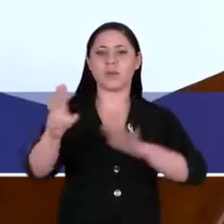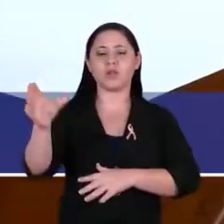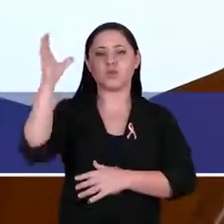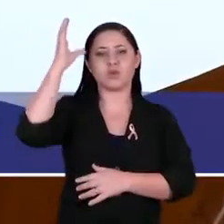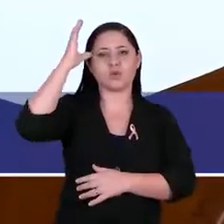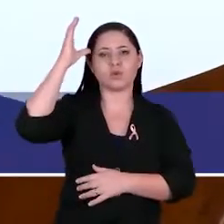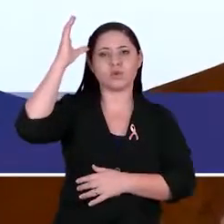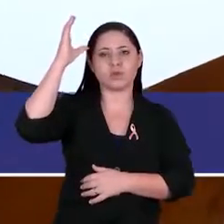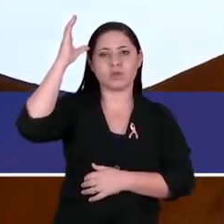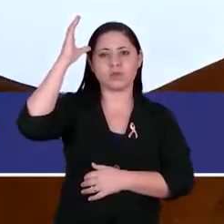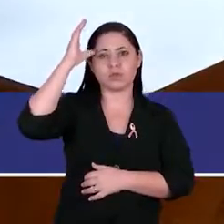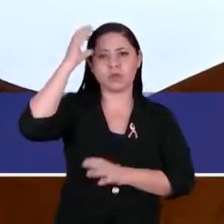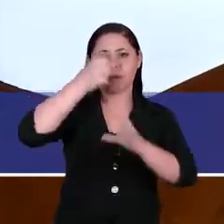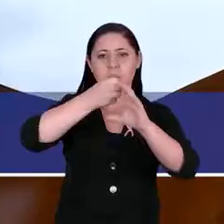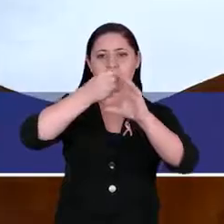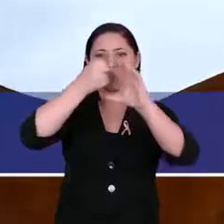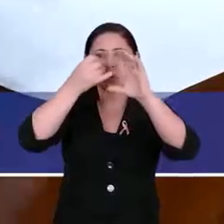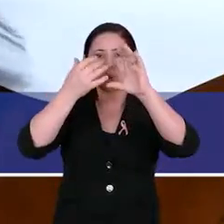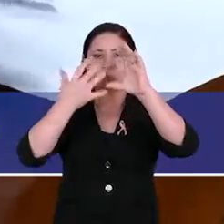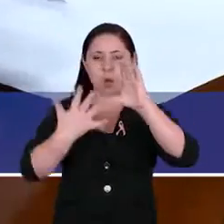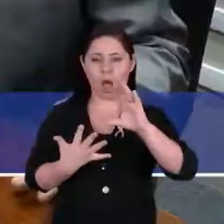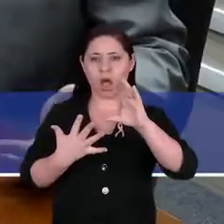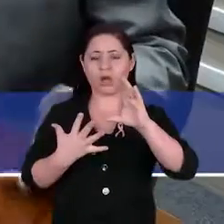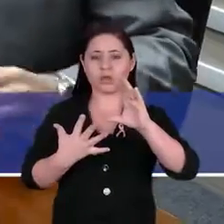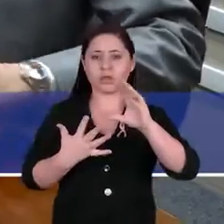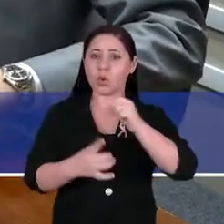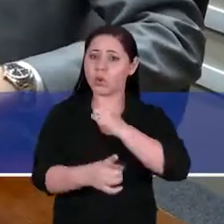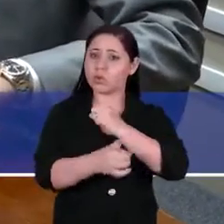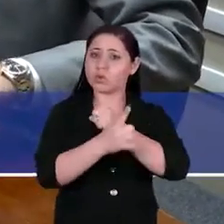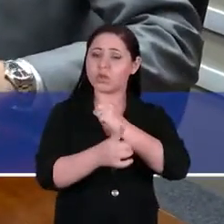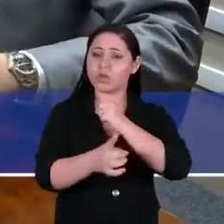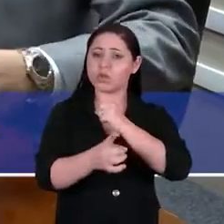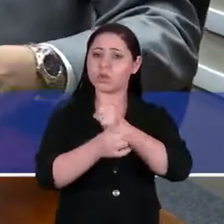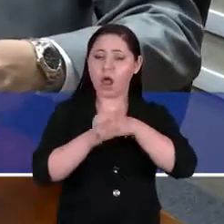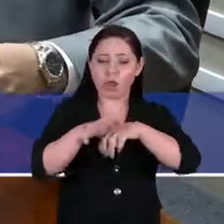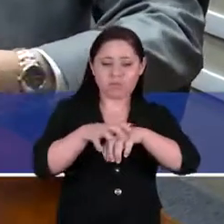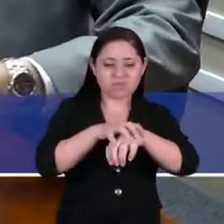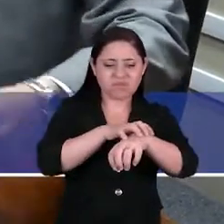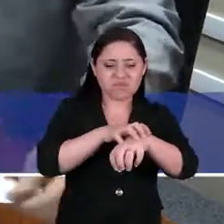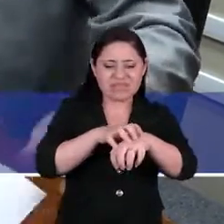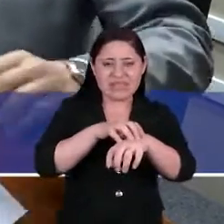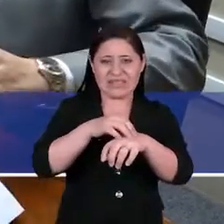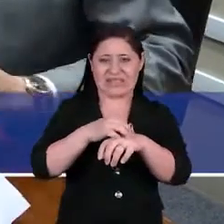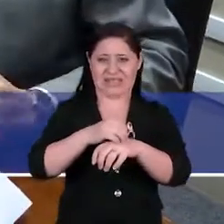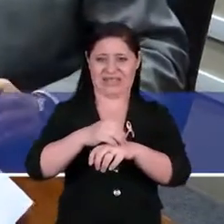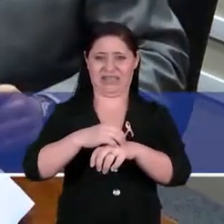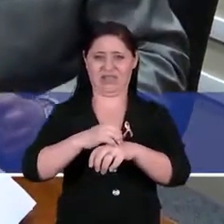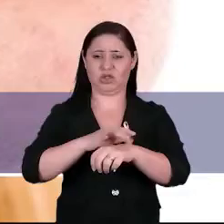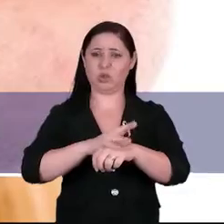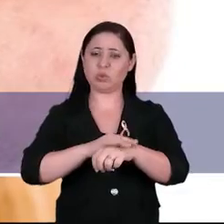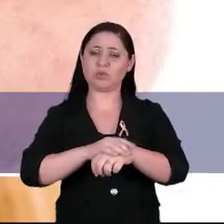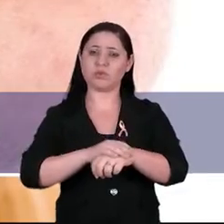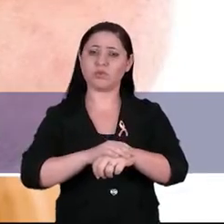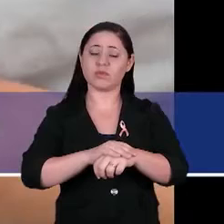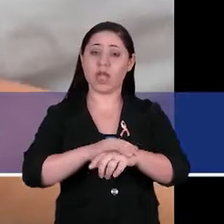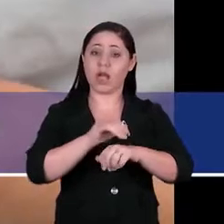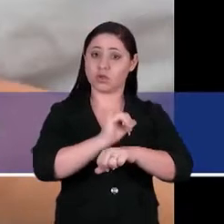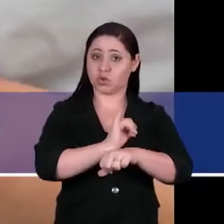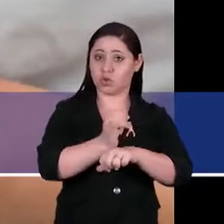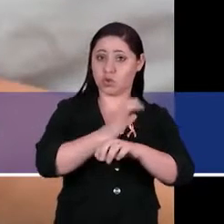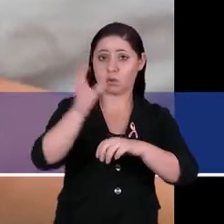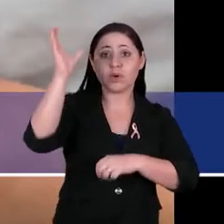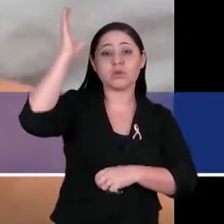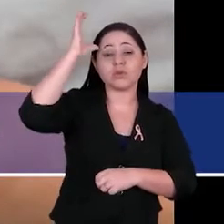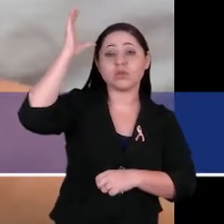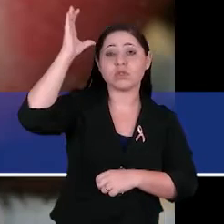semana de conscientização das características e tratamento da dermatite atópica as ações